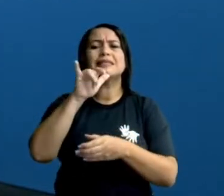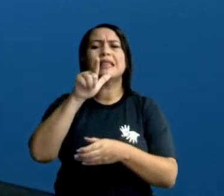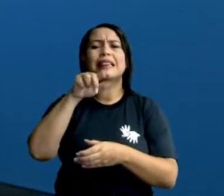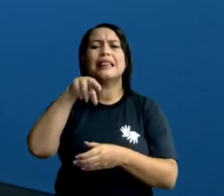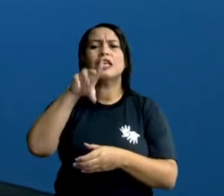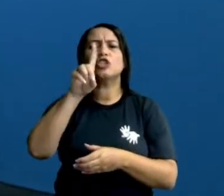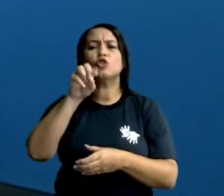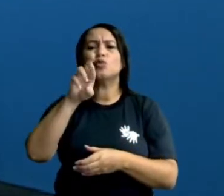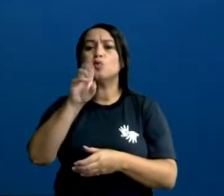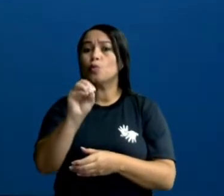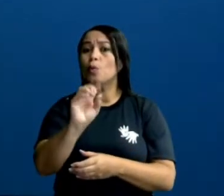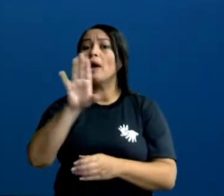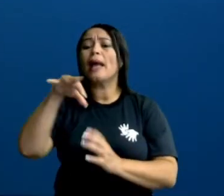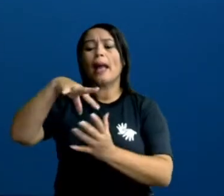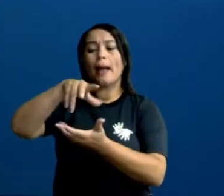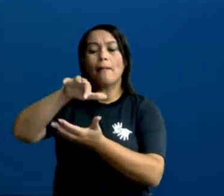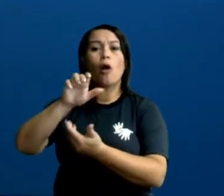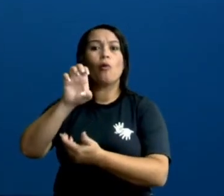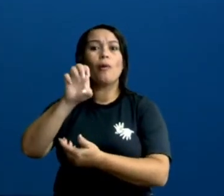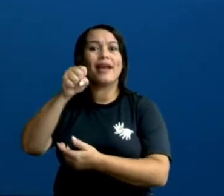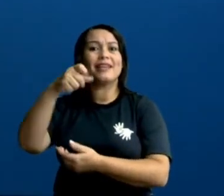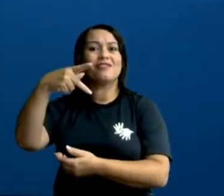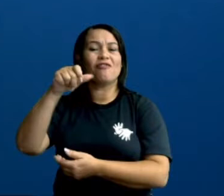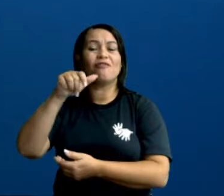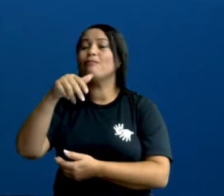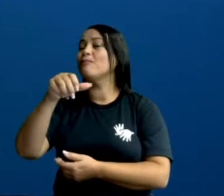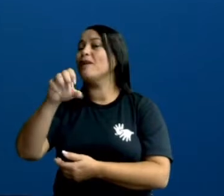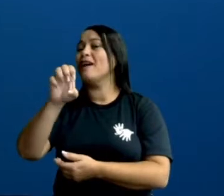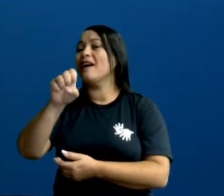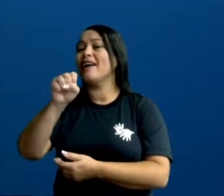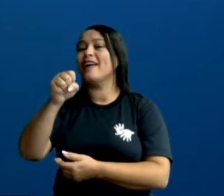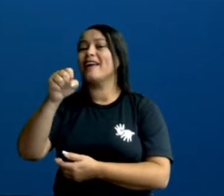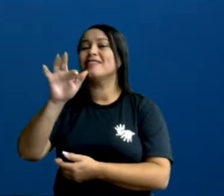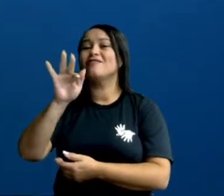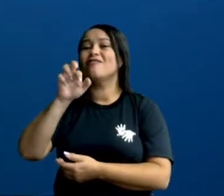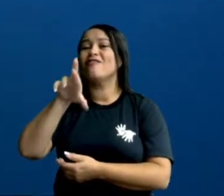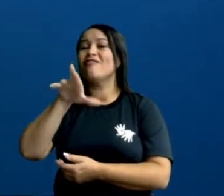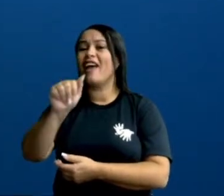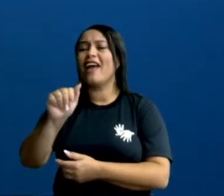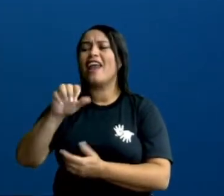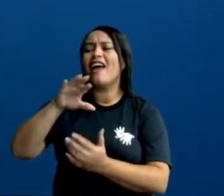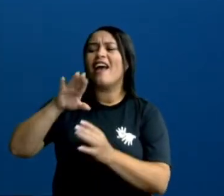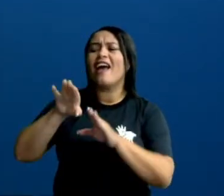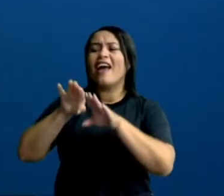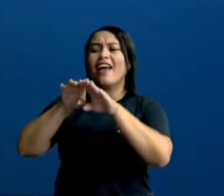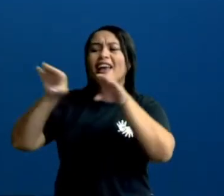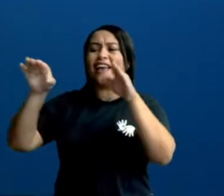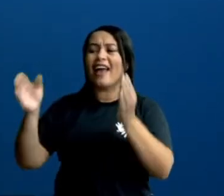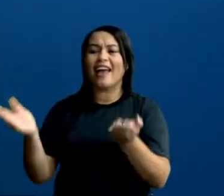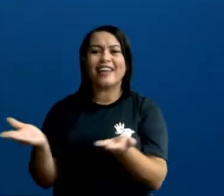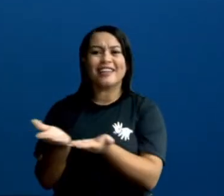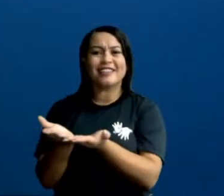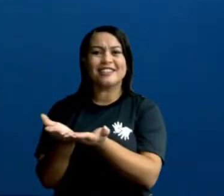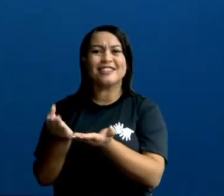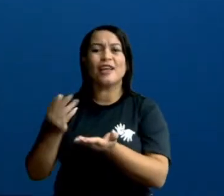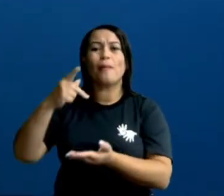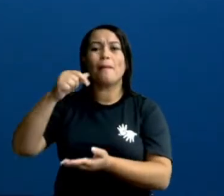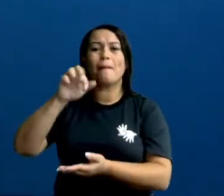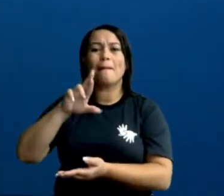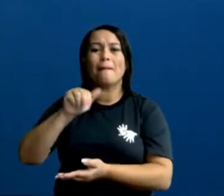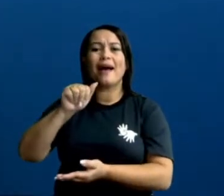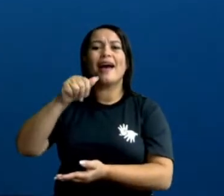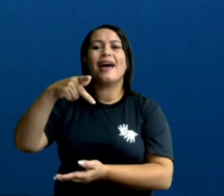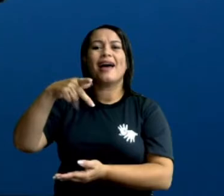bolinha? Uma esfera. E essa caixinha aqui? Um